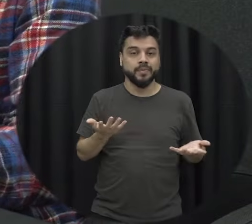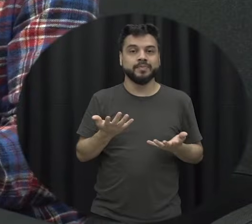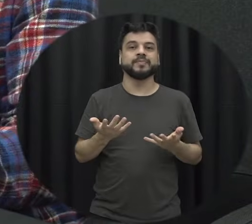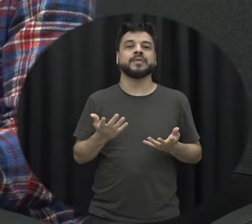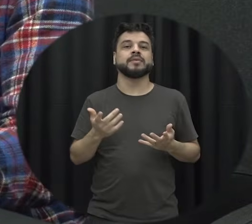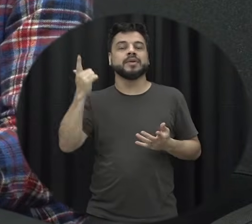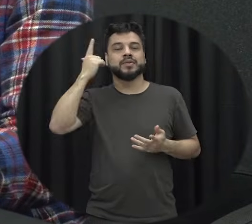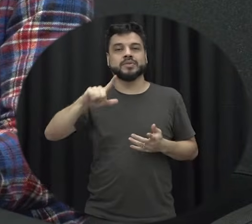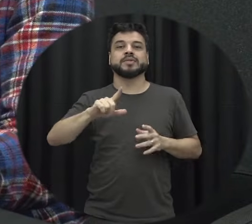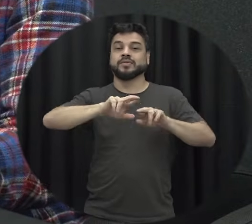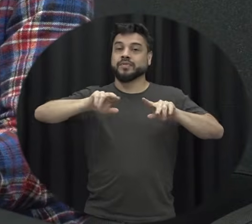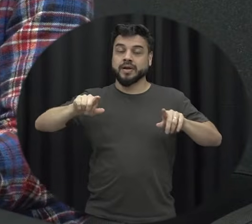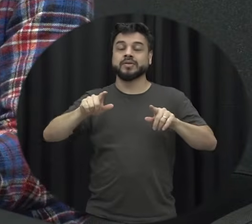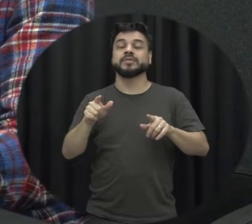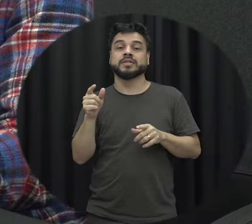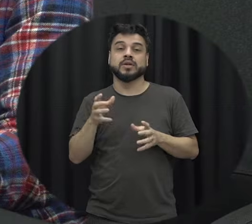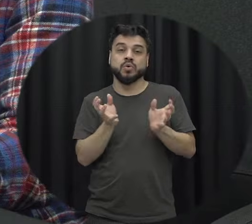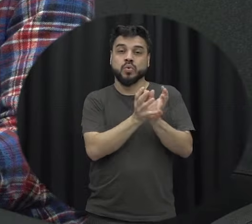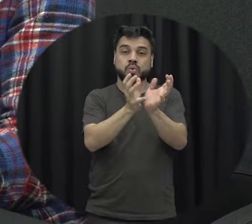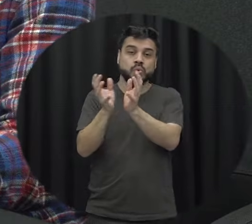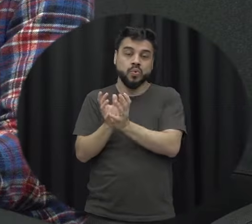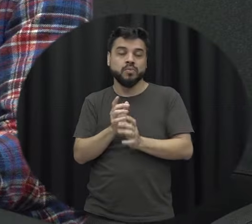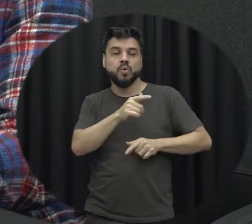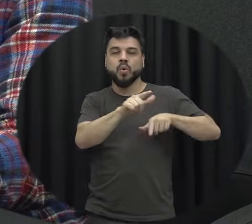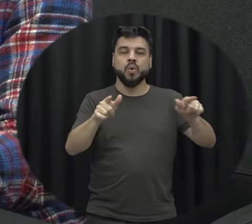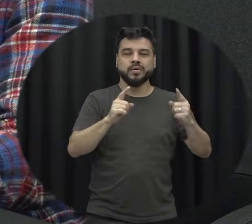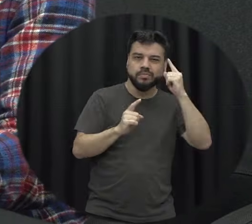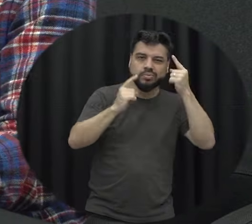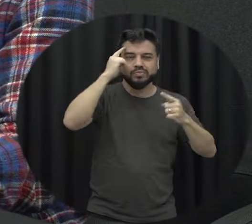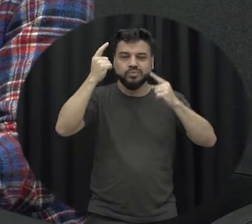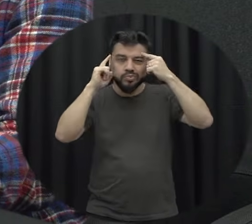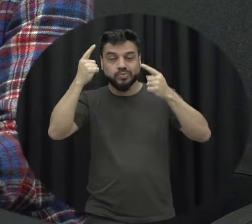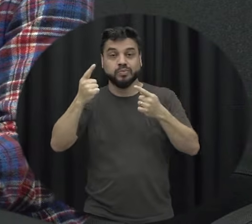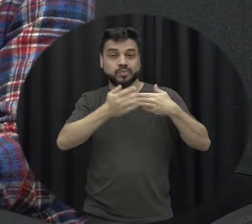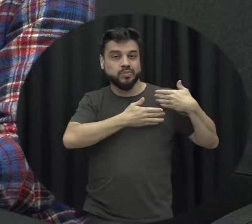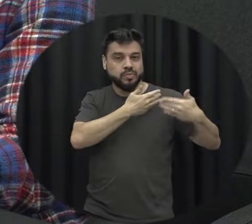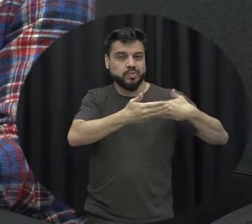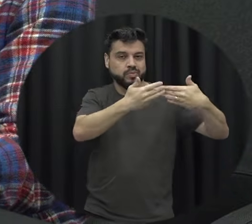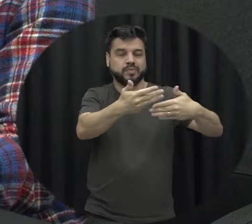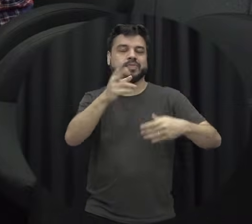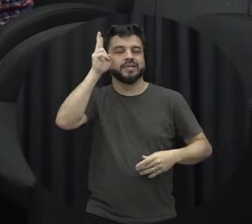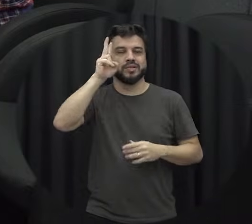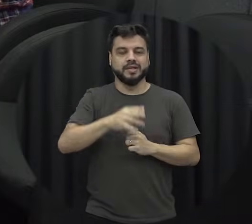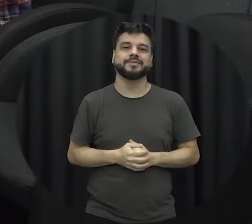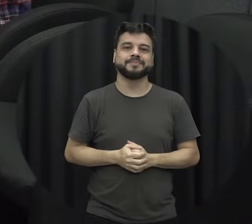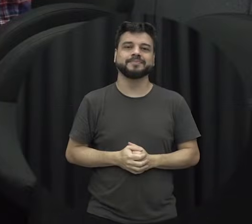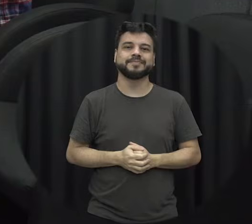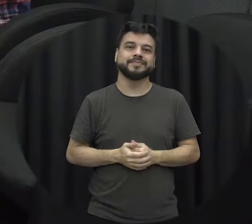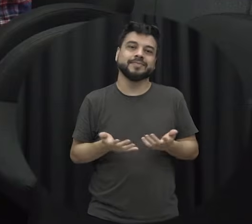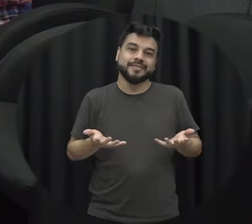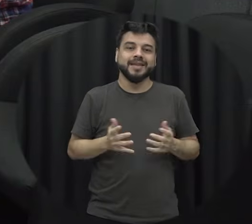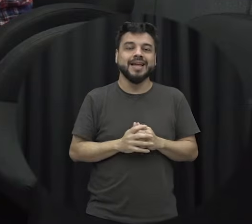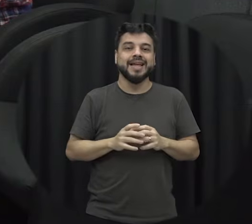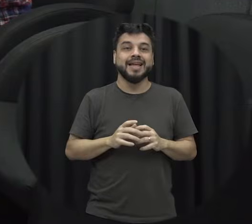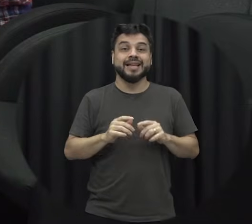quantificar, por exemplo, né, que outros povos foram produzindo e praticando ao longo da história. Então, isso